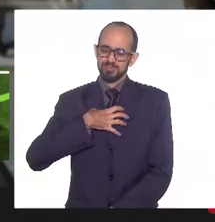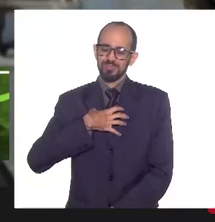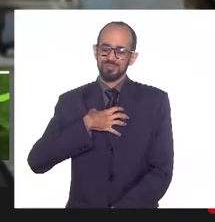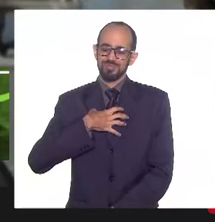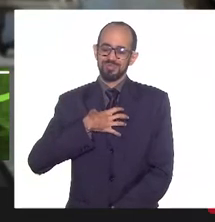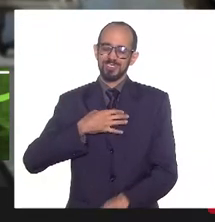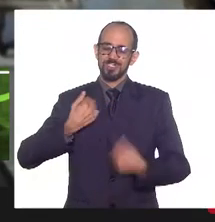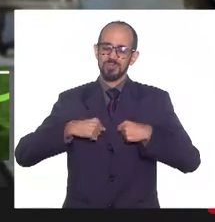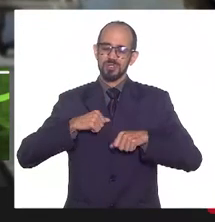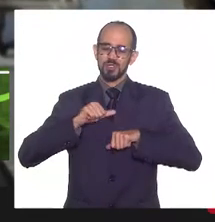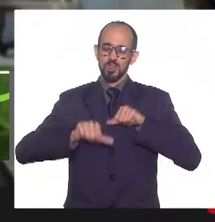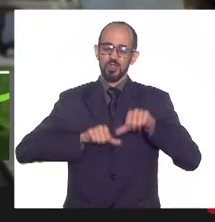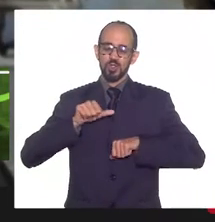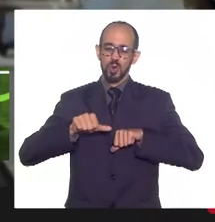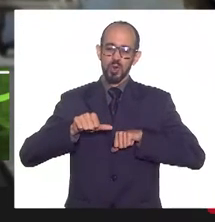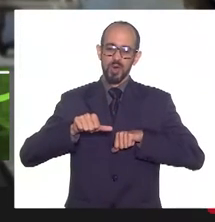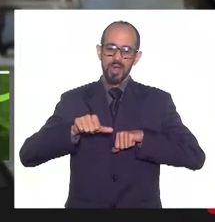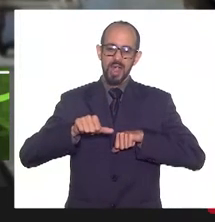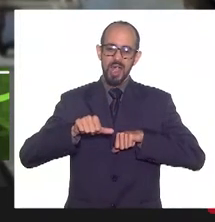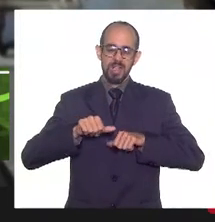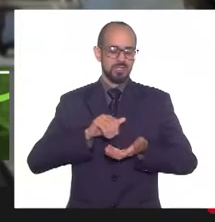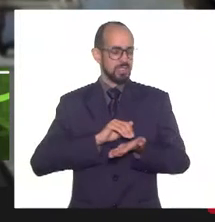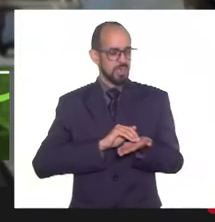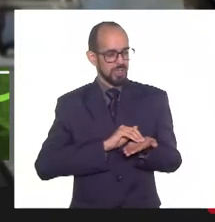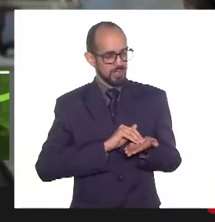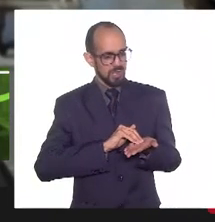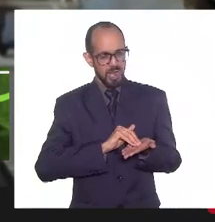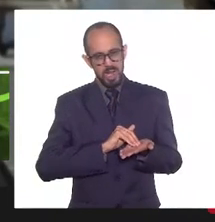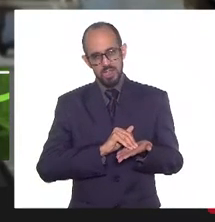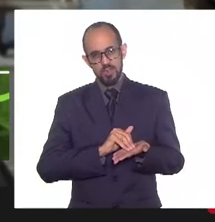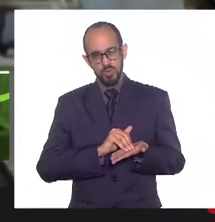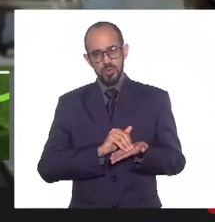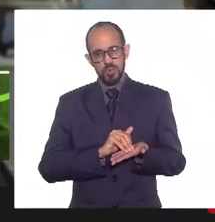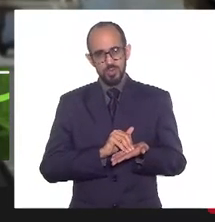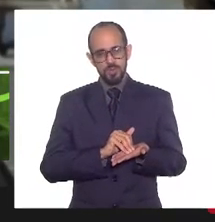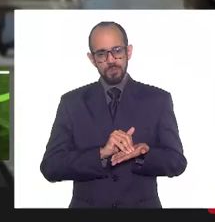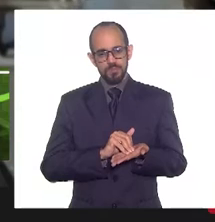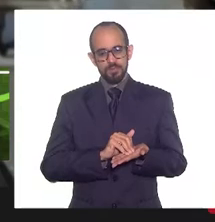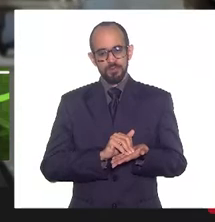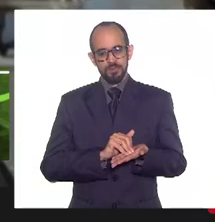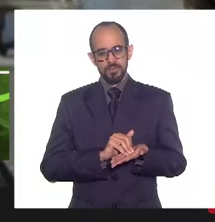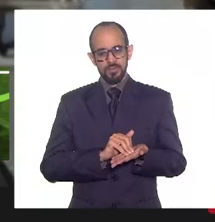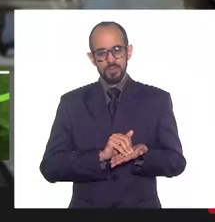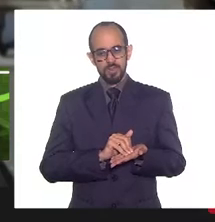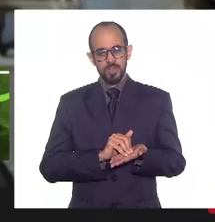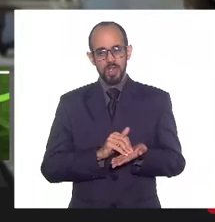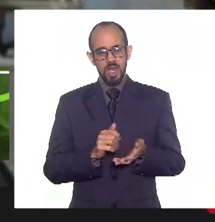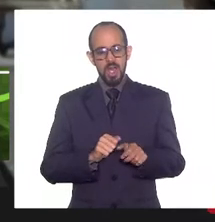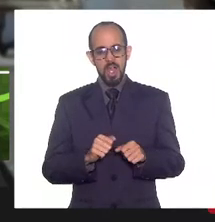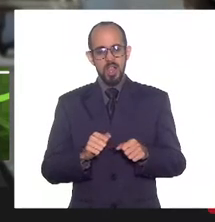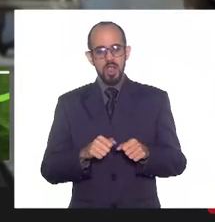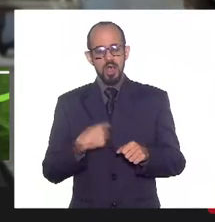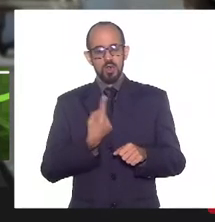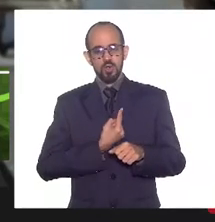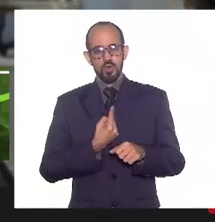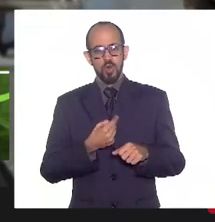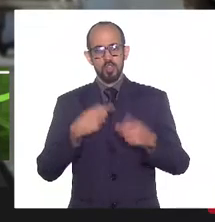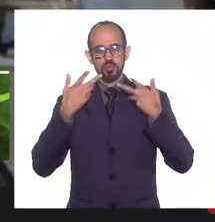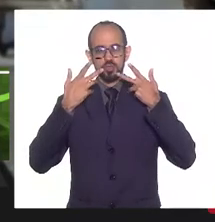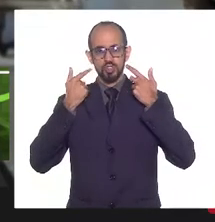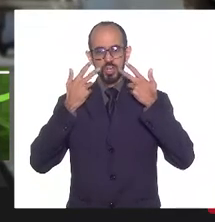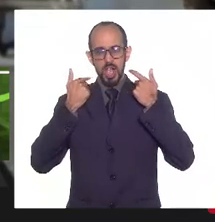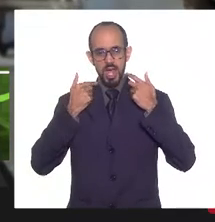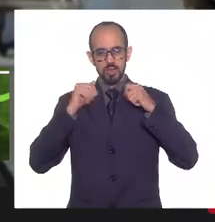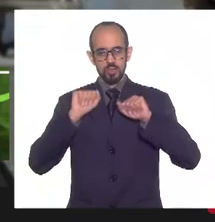secretária e já disponibilizo a nossa concha acústica Marielle Franco o nosso teatro Noel Rosa o nosso